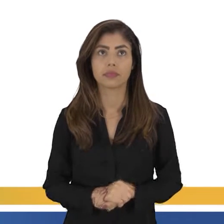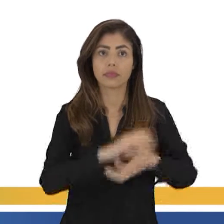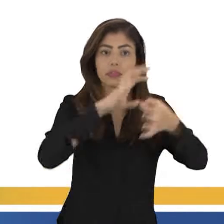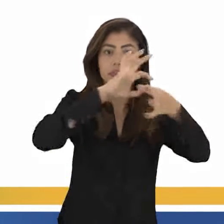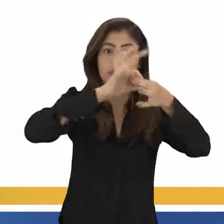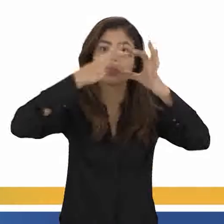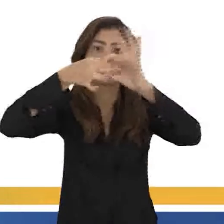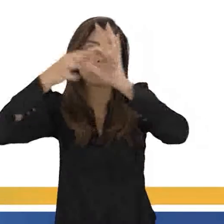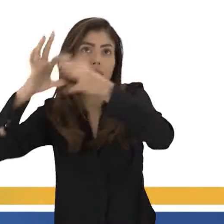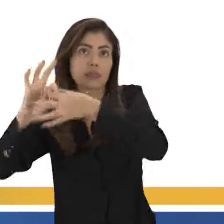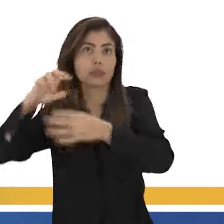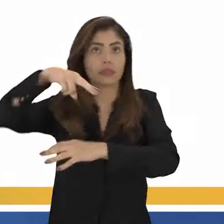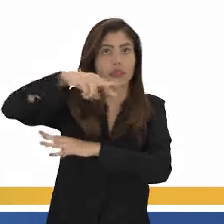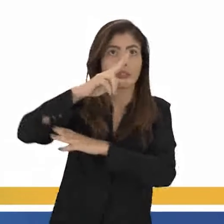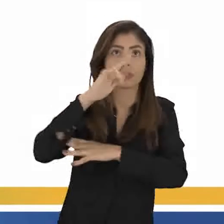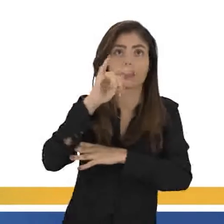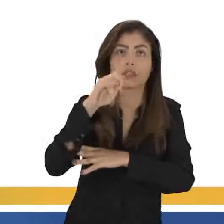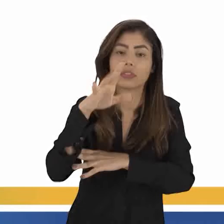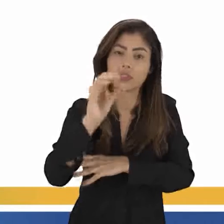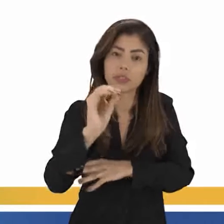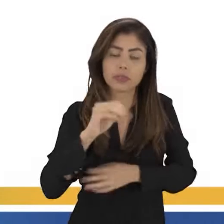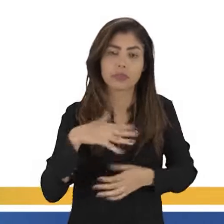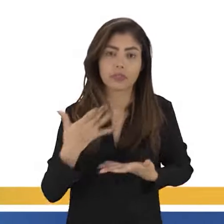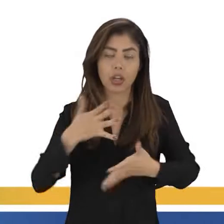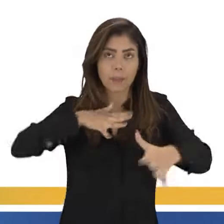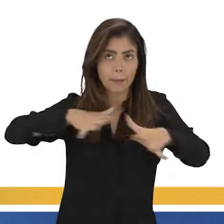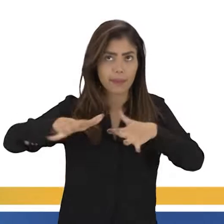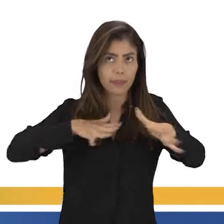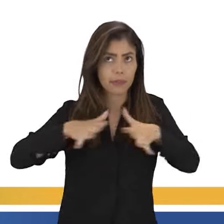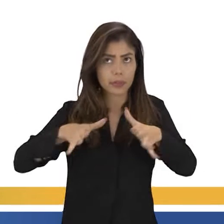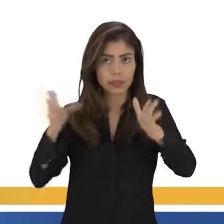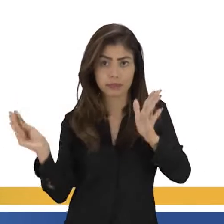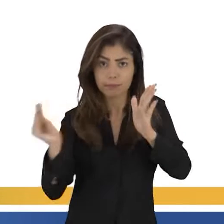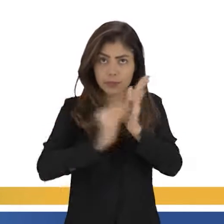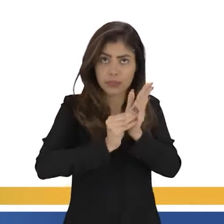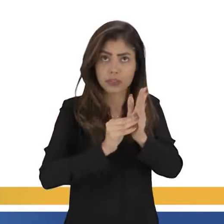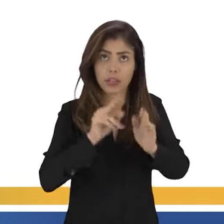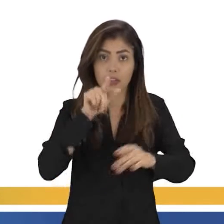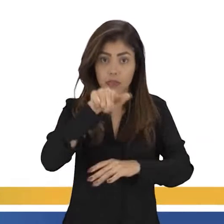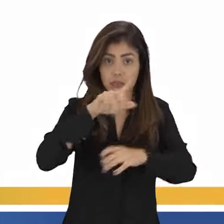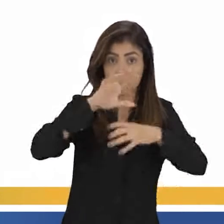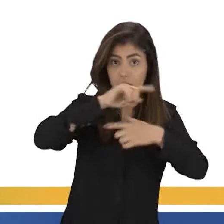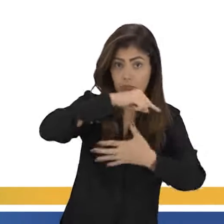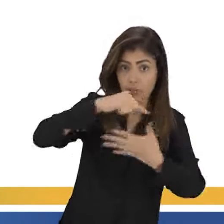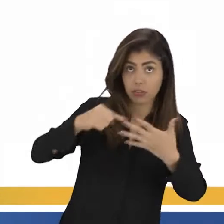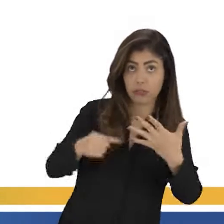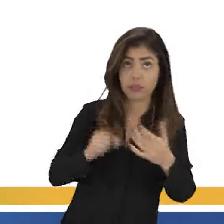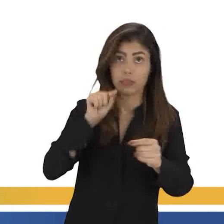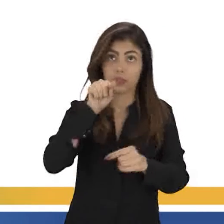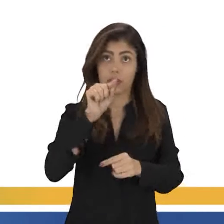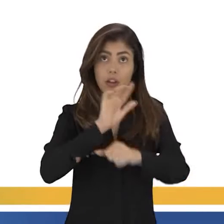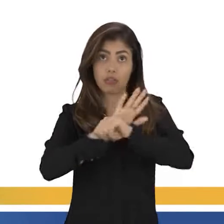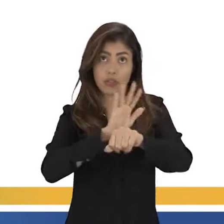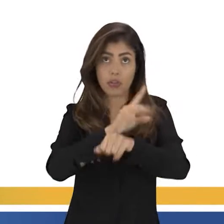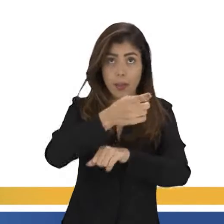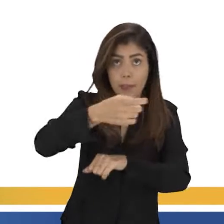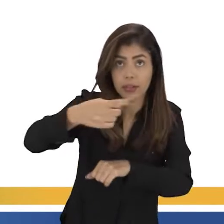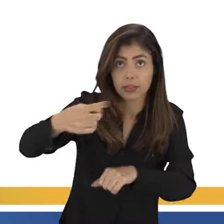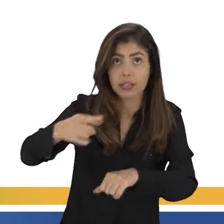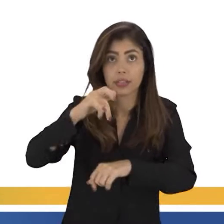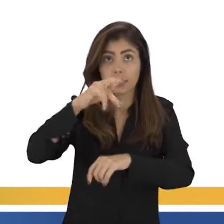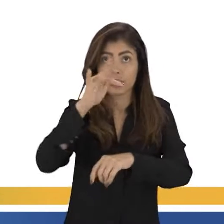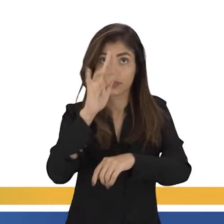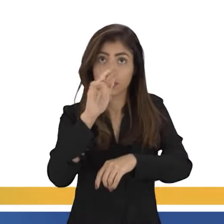Ciclo do nitrogênio consiste no movimento de fixação desse elemento, com a ajuda de